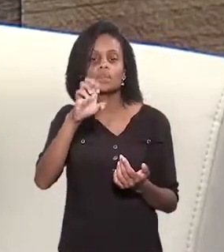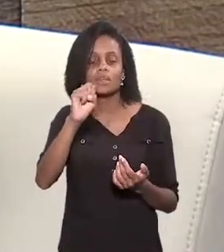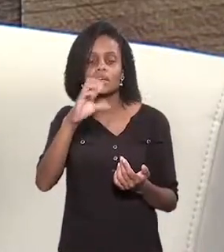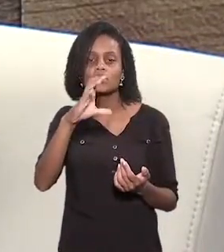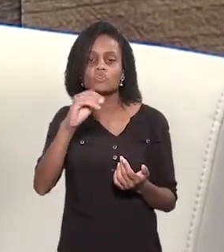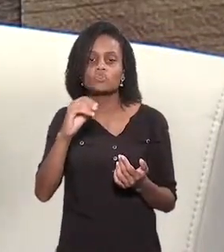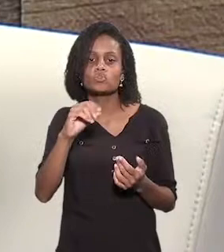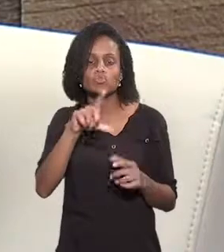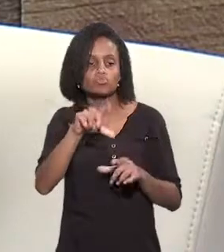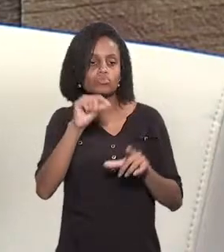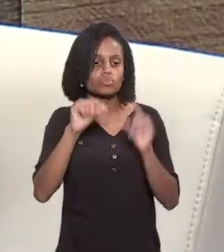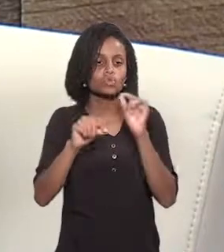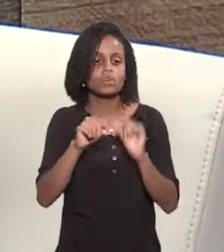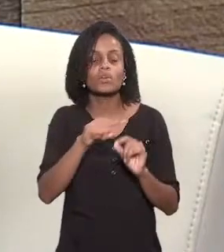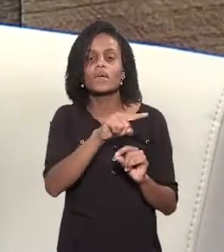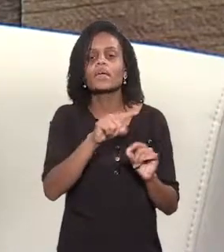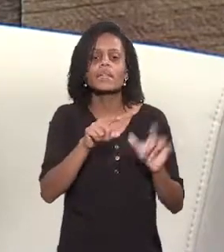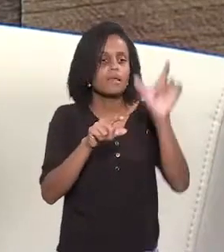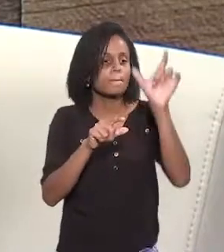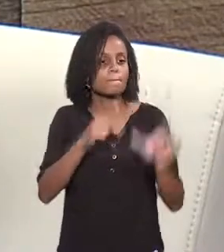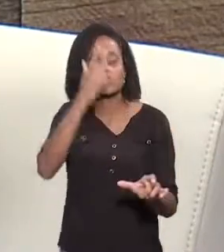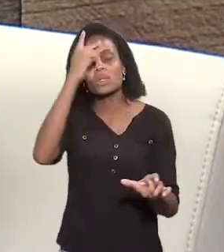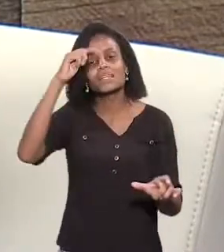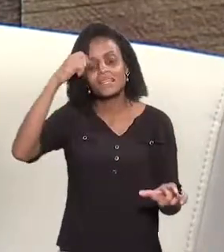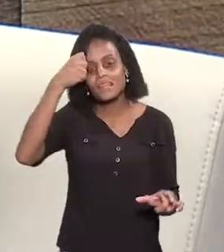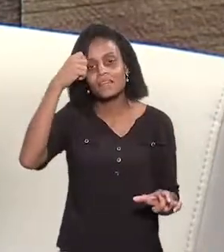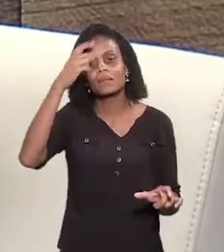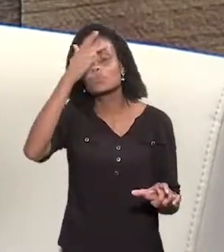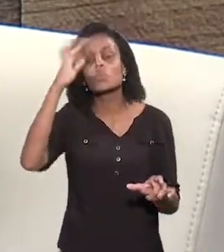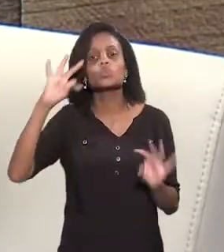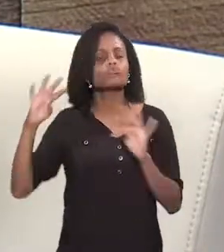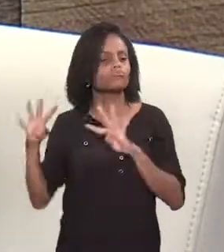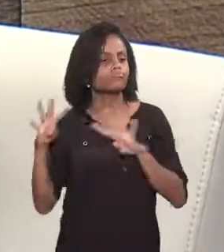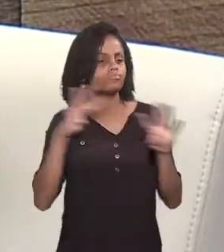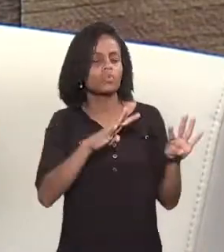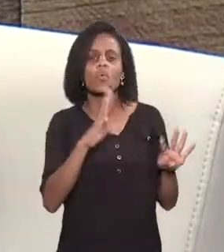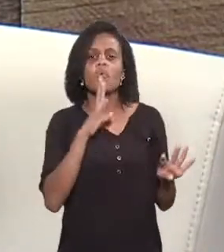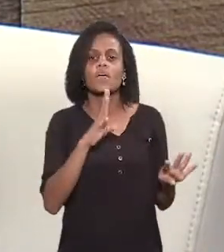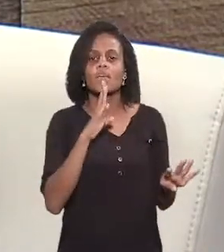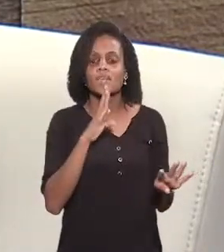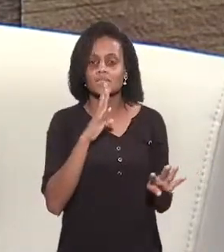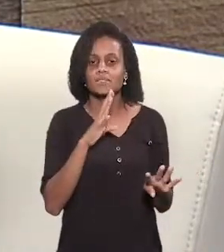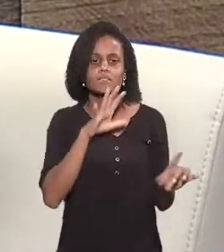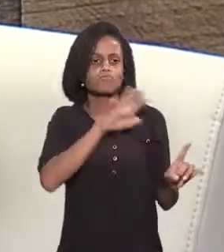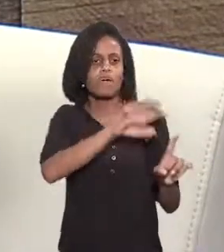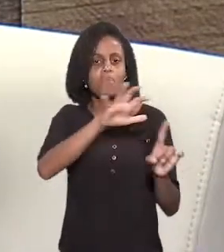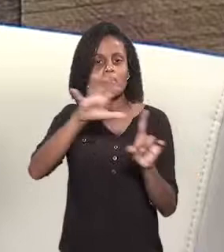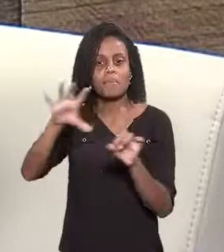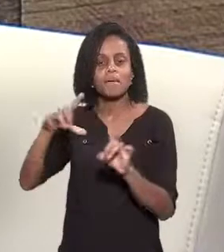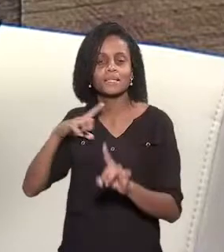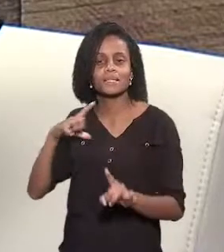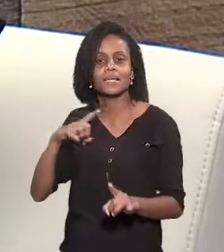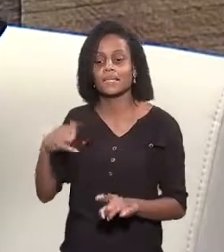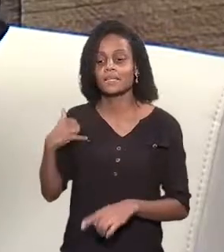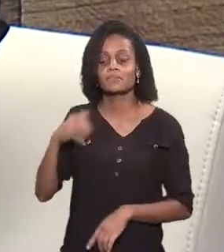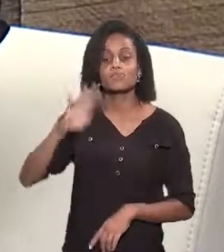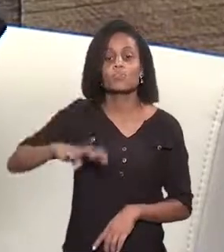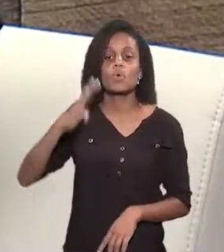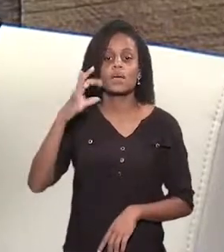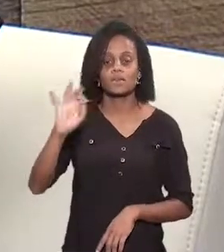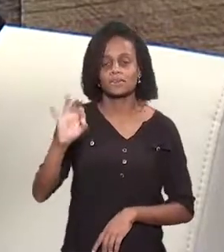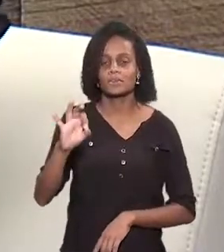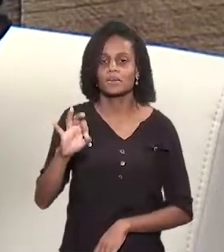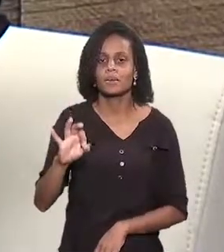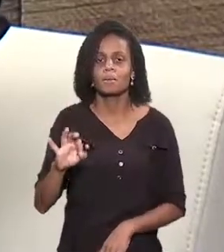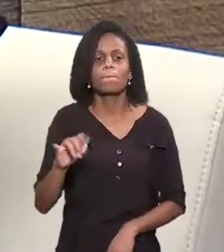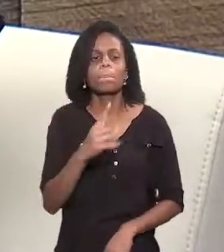Unesco do Brasil como um dos negros mais influentes do mundo, com menos de 40 anos. Como é que você